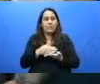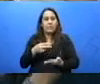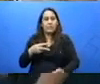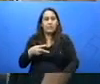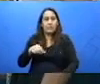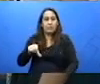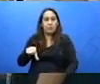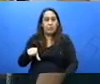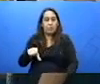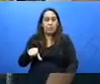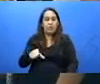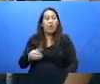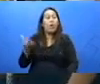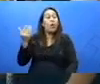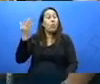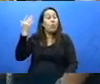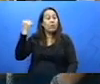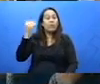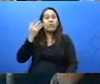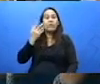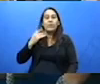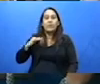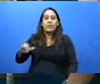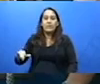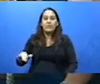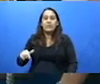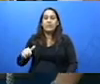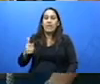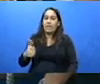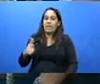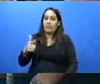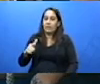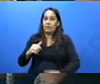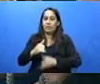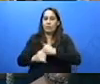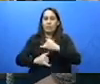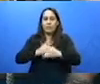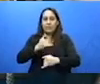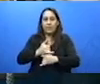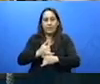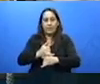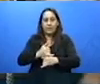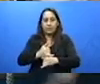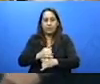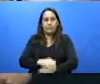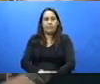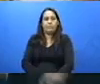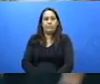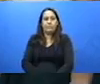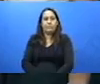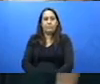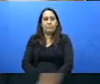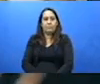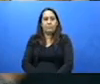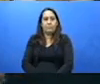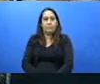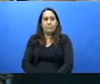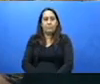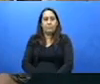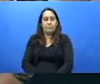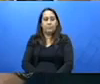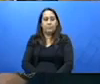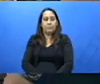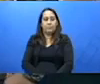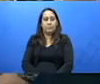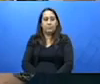29. Quando eu era criança, não existia internet. Já está grifadinho, nós não precisamos